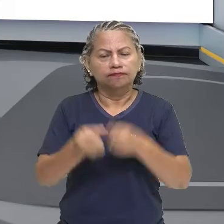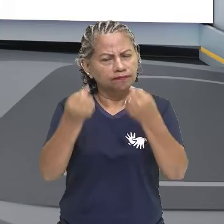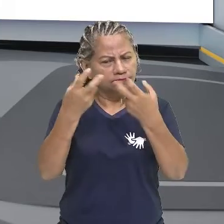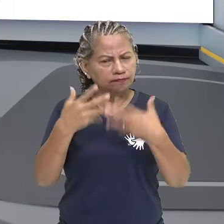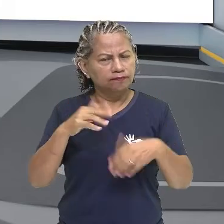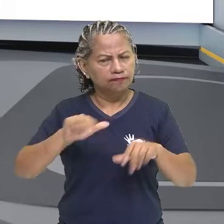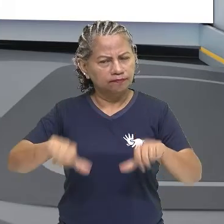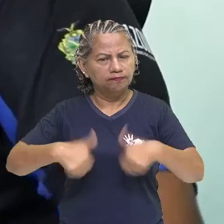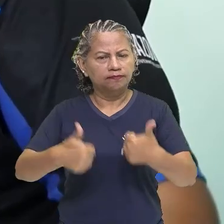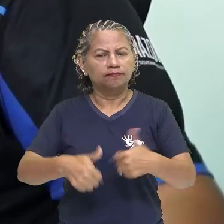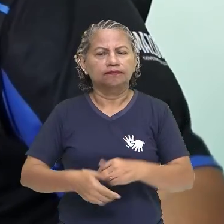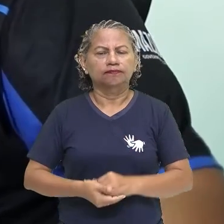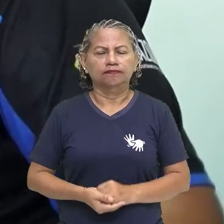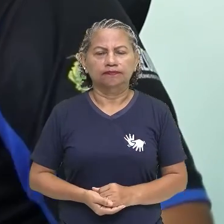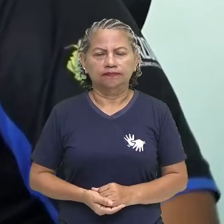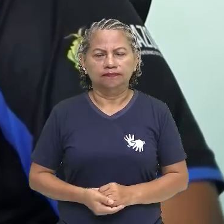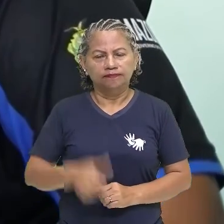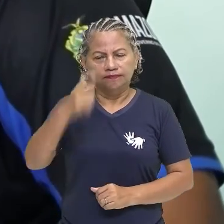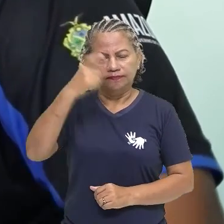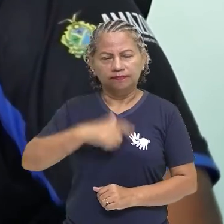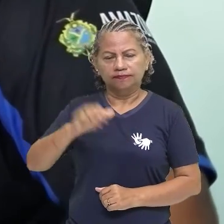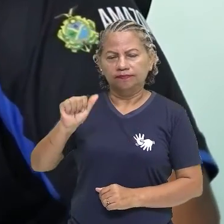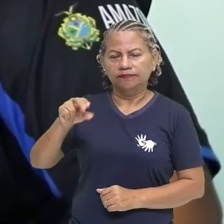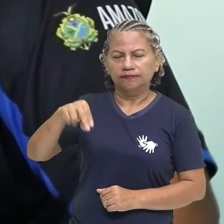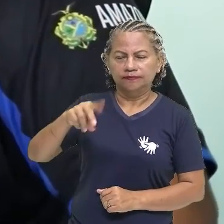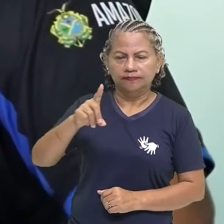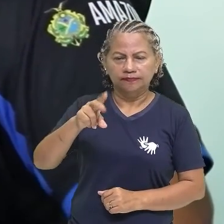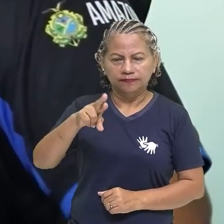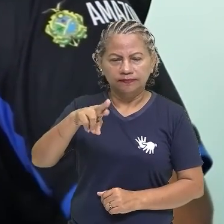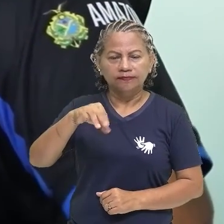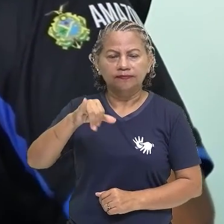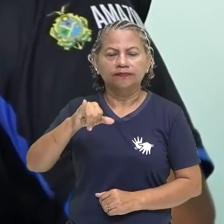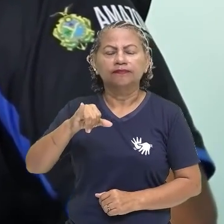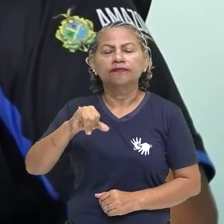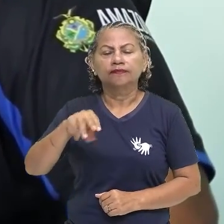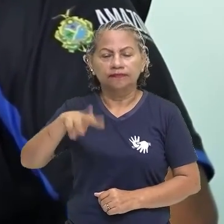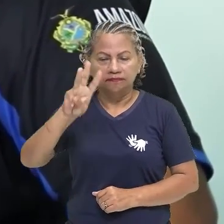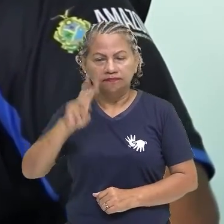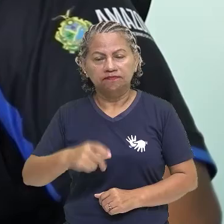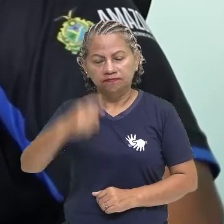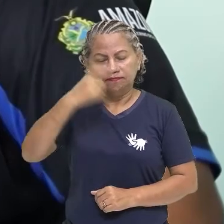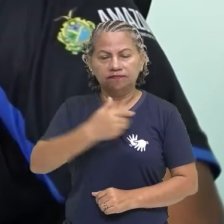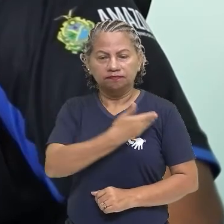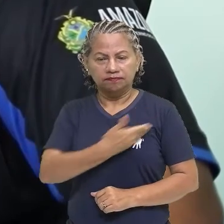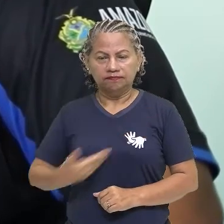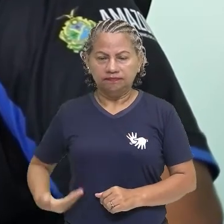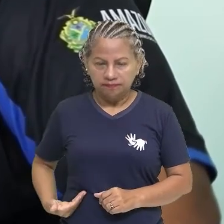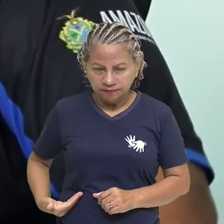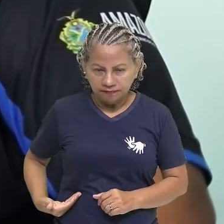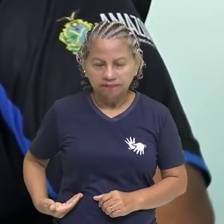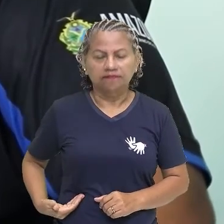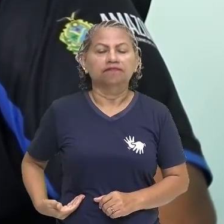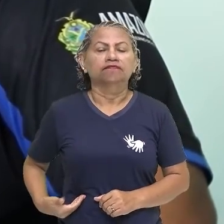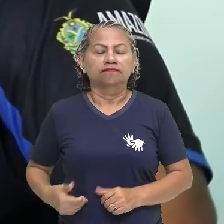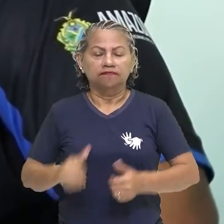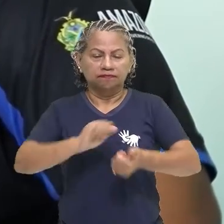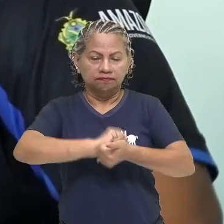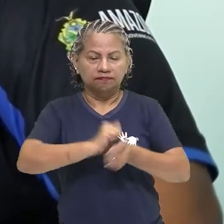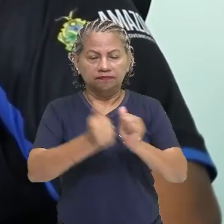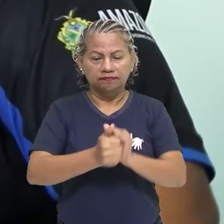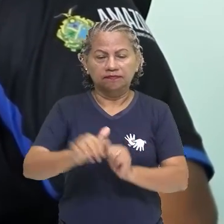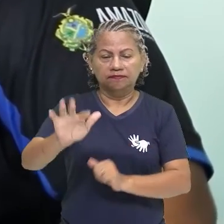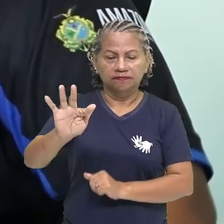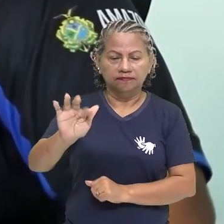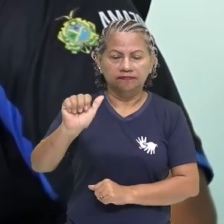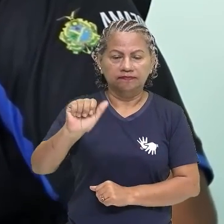lá. Eu me chamo Andrew Anthony, sou presidente da Federação Amazonense de Esportes, a FAISP, sou fundador e